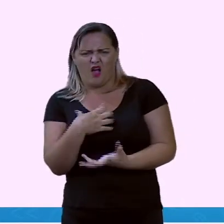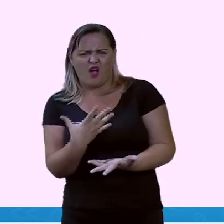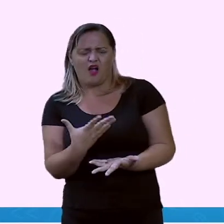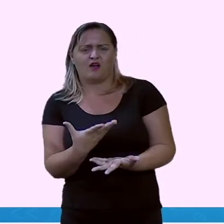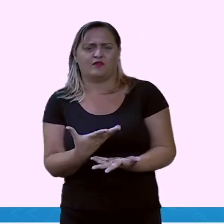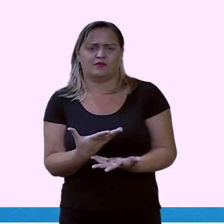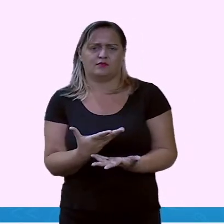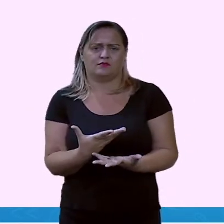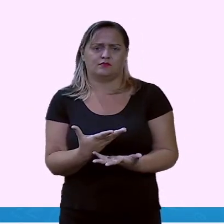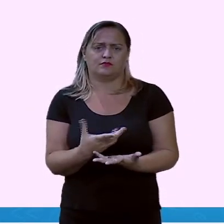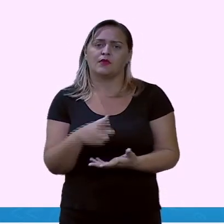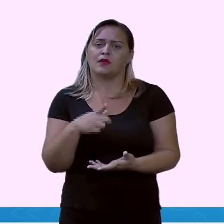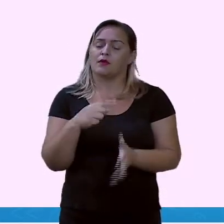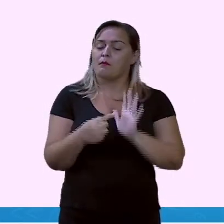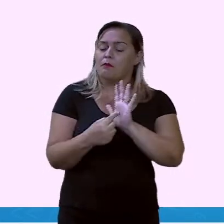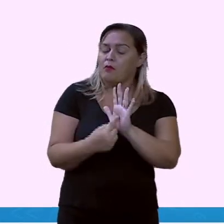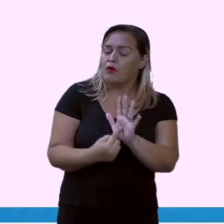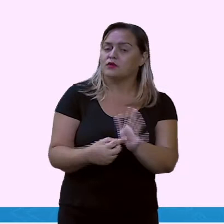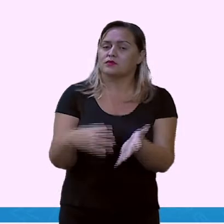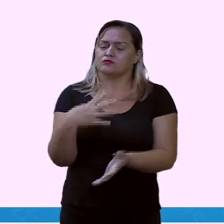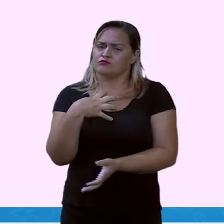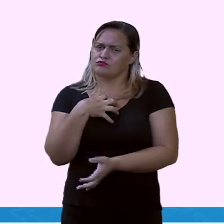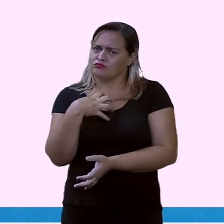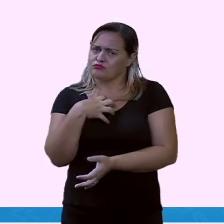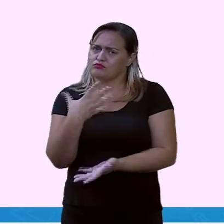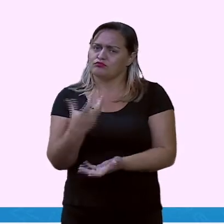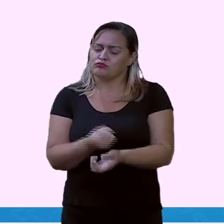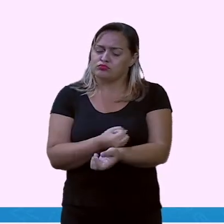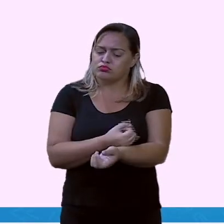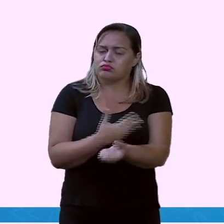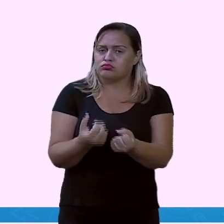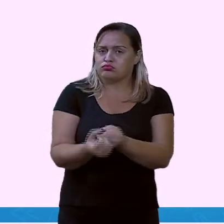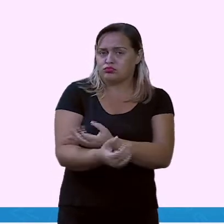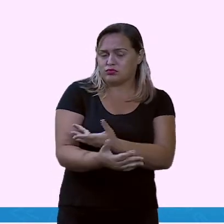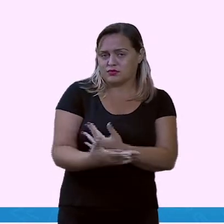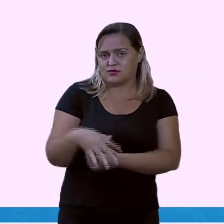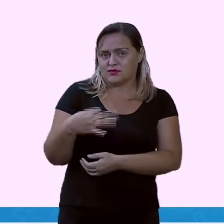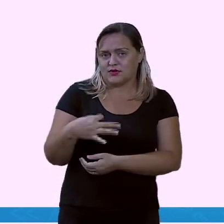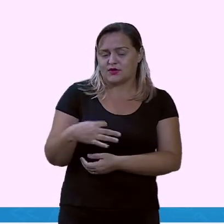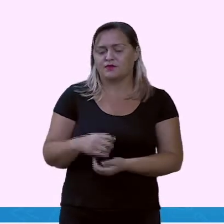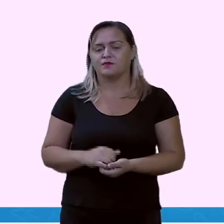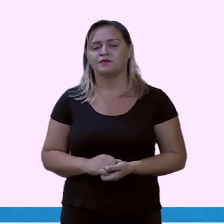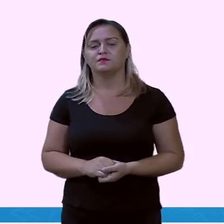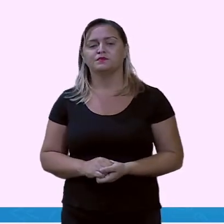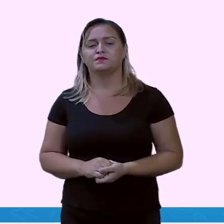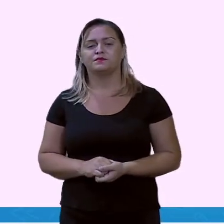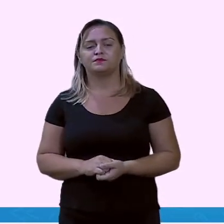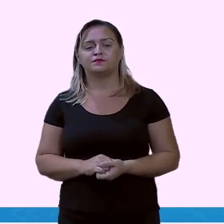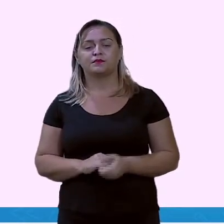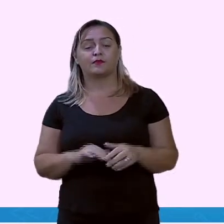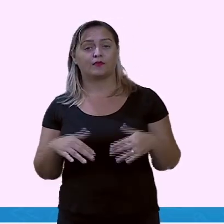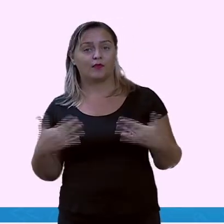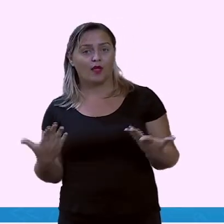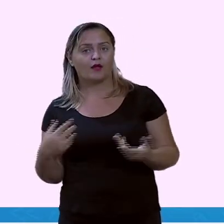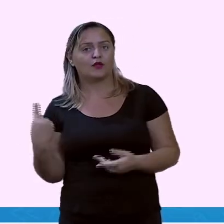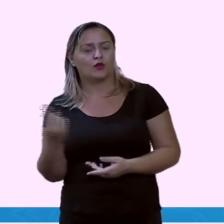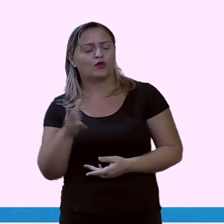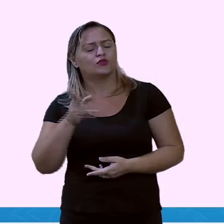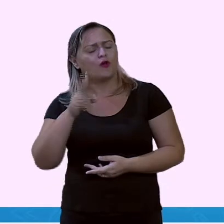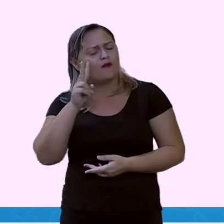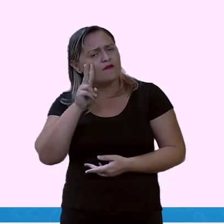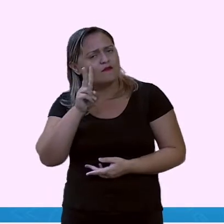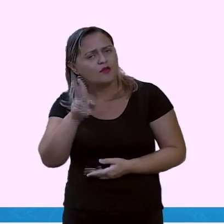algum sentimento ali, eu tenho um ponto de exclamação. Então, agora nós já vimos a